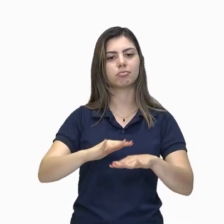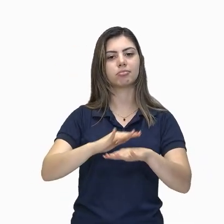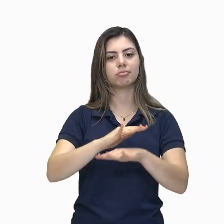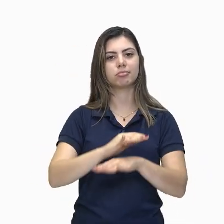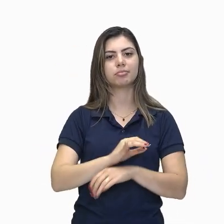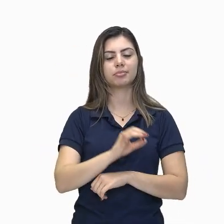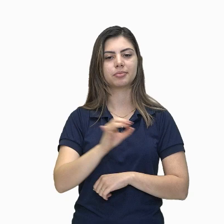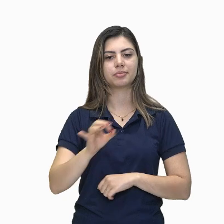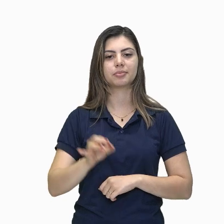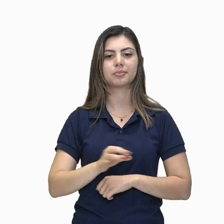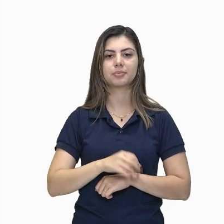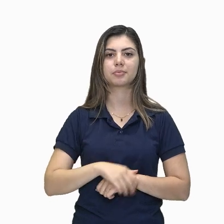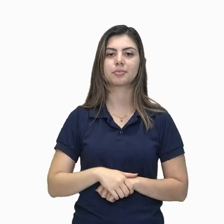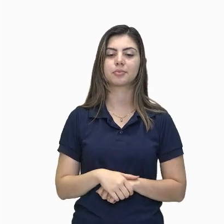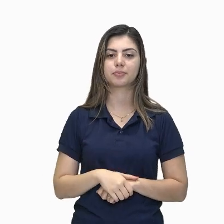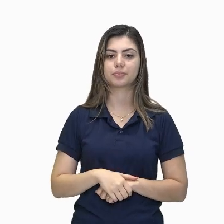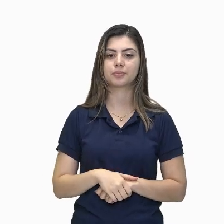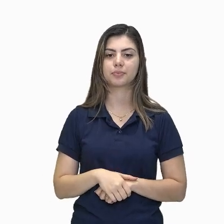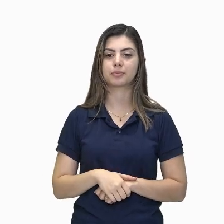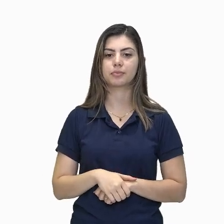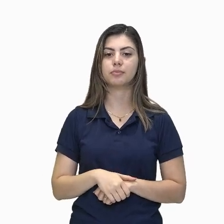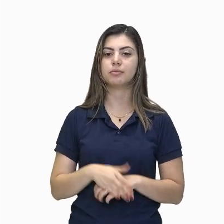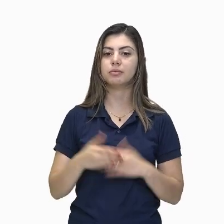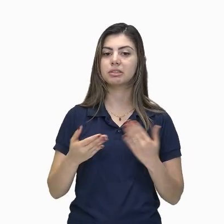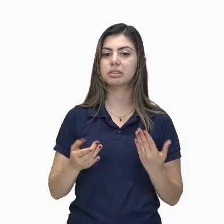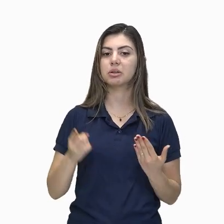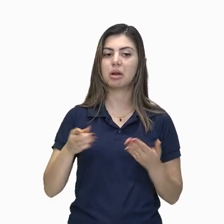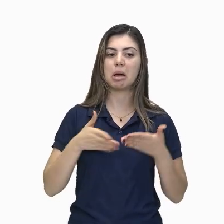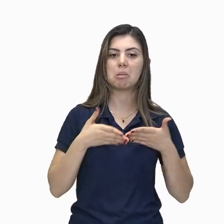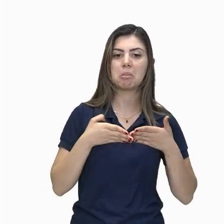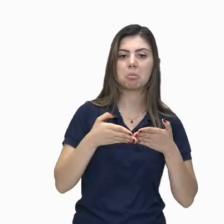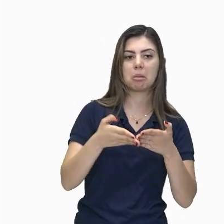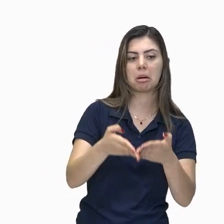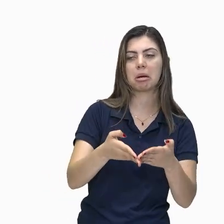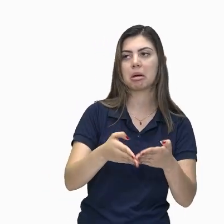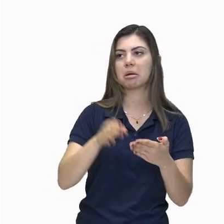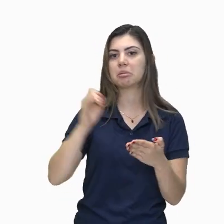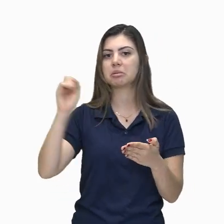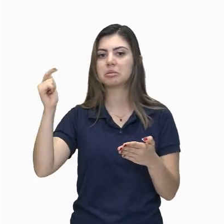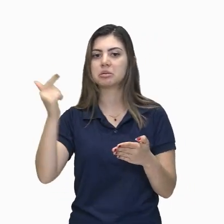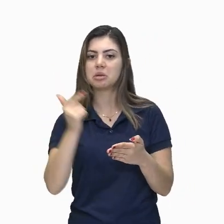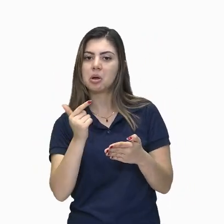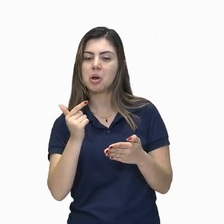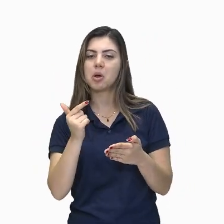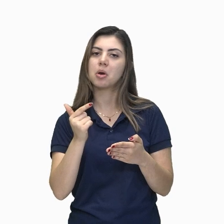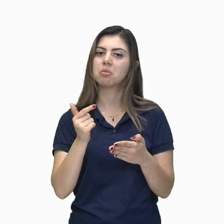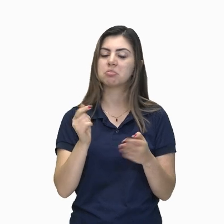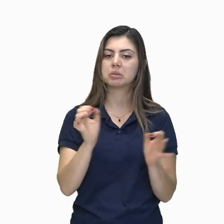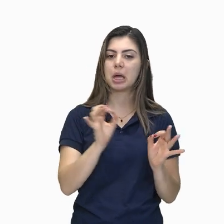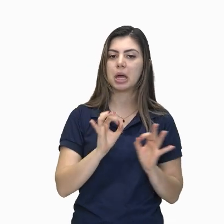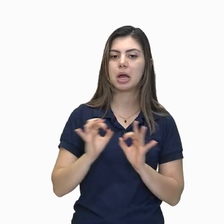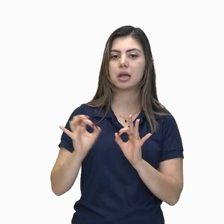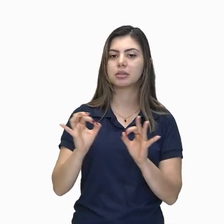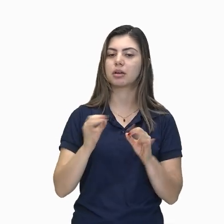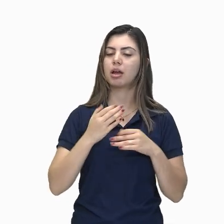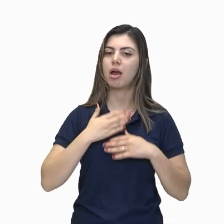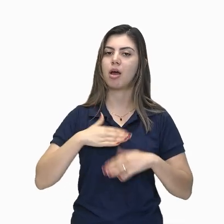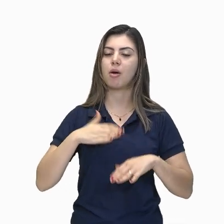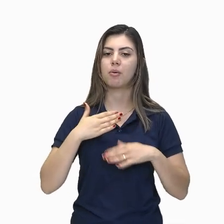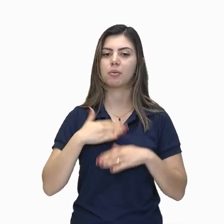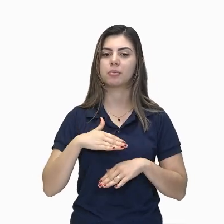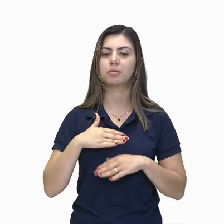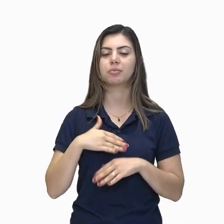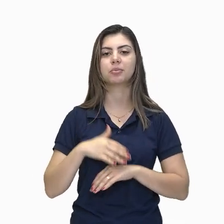lagoa, onde não deve ter tanto movimento assim. Está pegando sol, isso tudo está ajudando. Ok? Então essa aí é